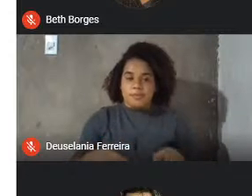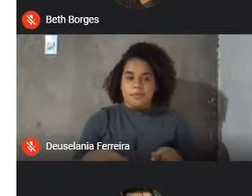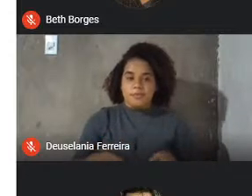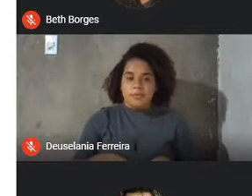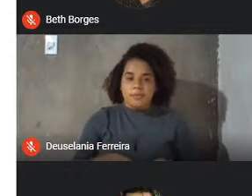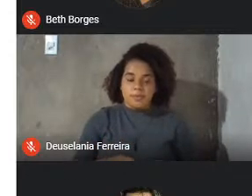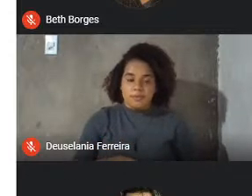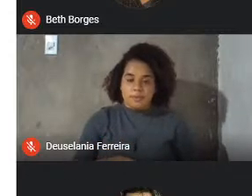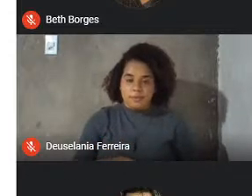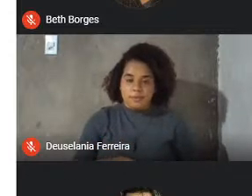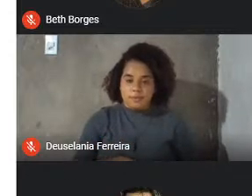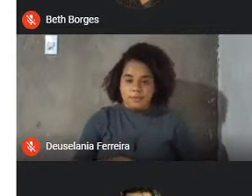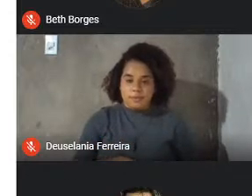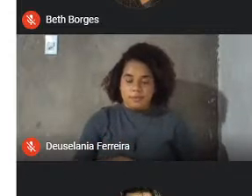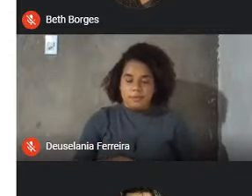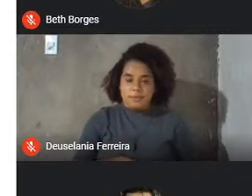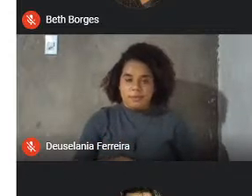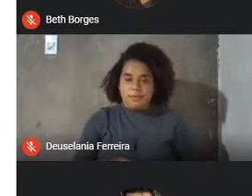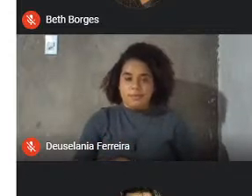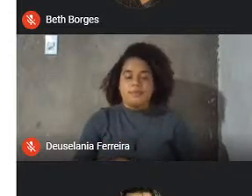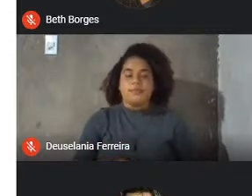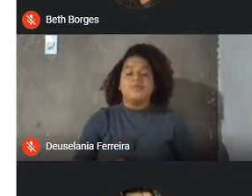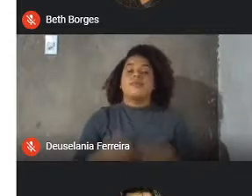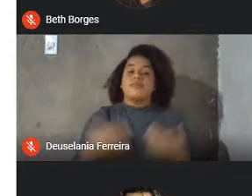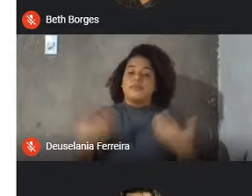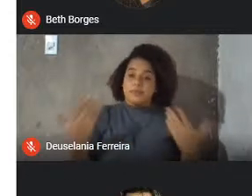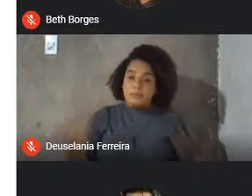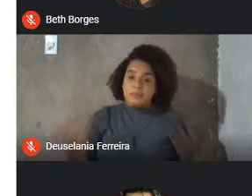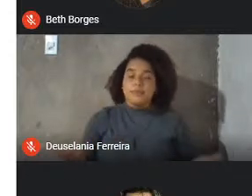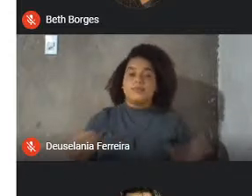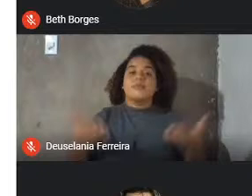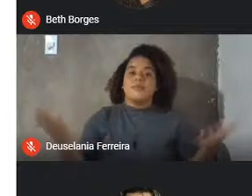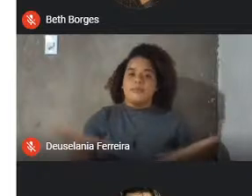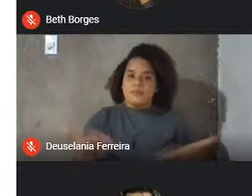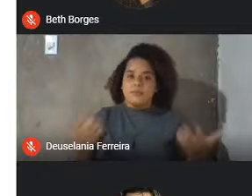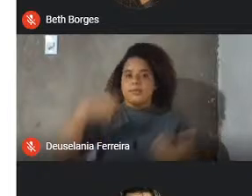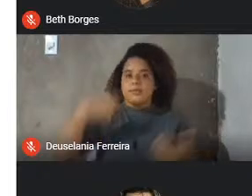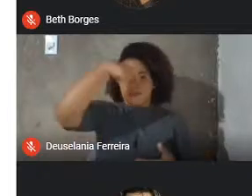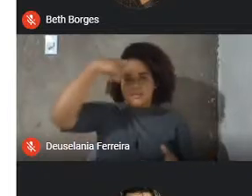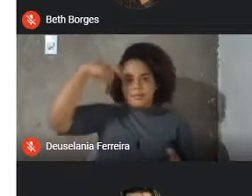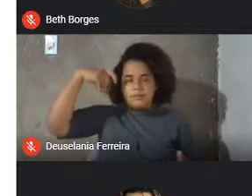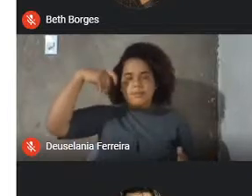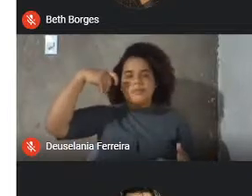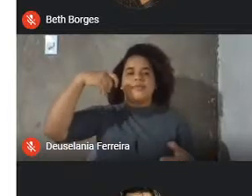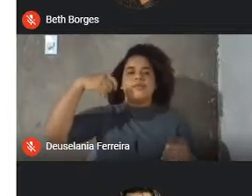Rafael. Então, meus amigos, hoje a hipnose, para se